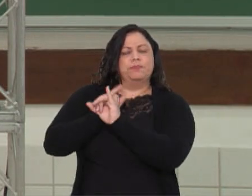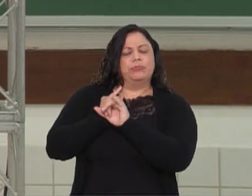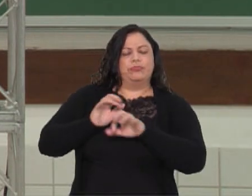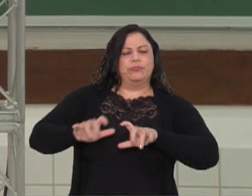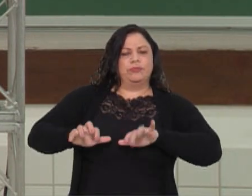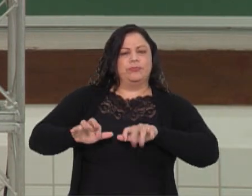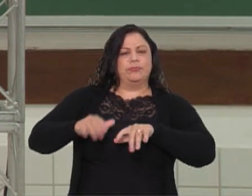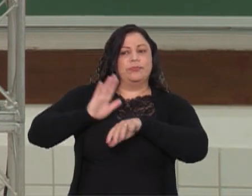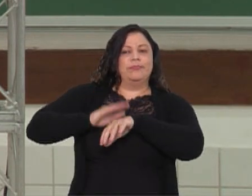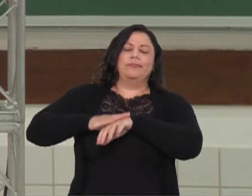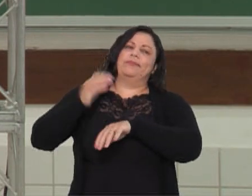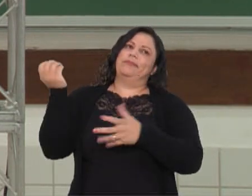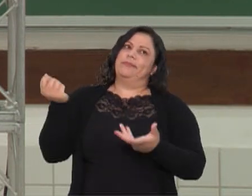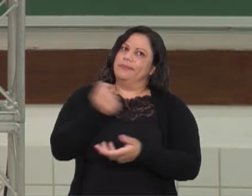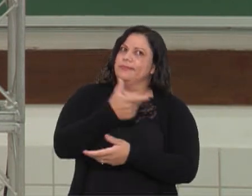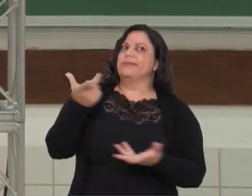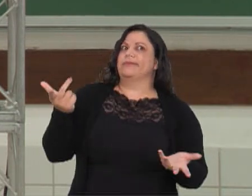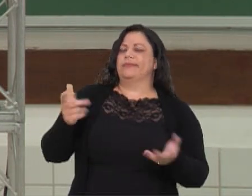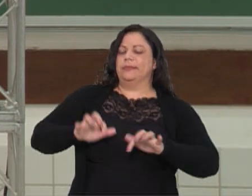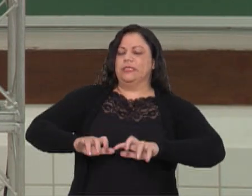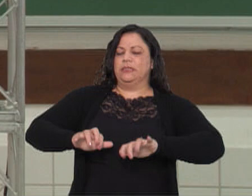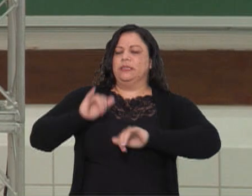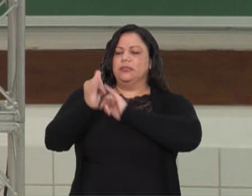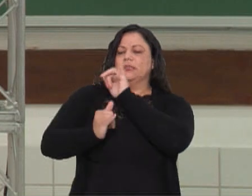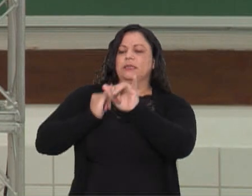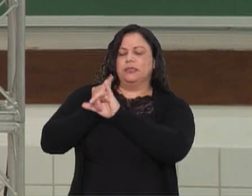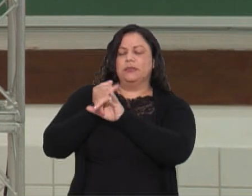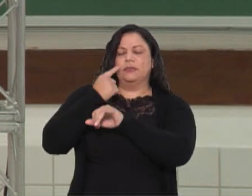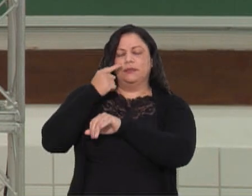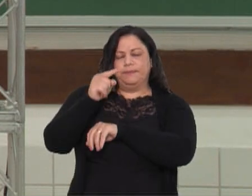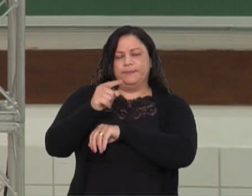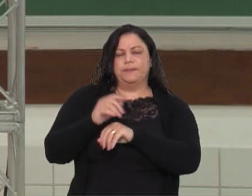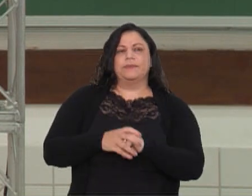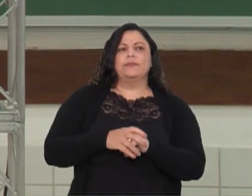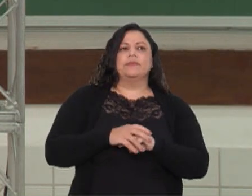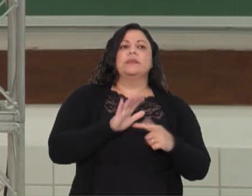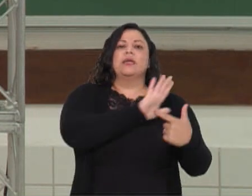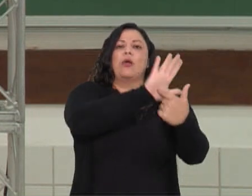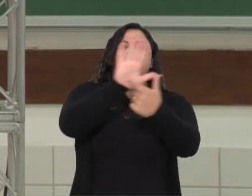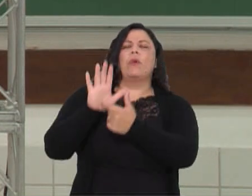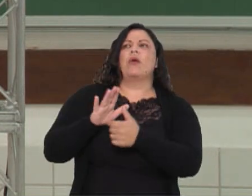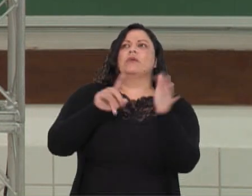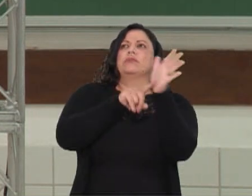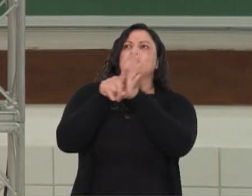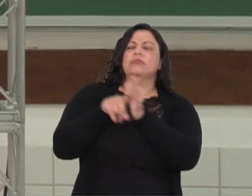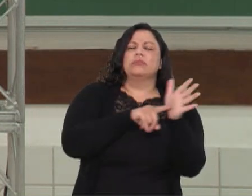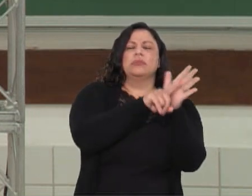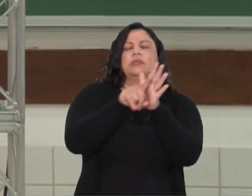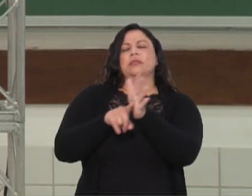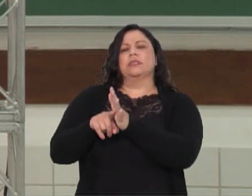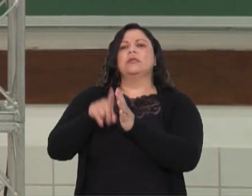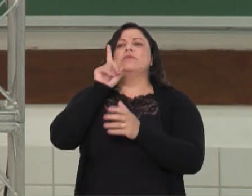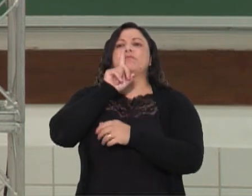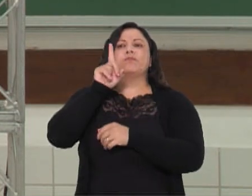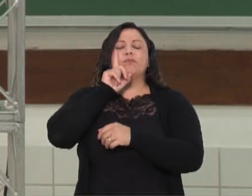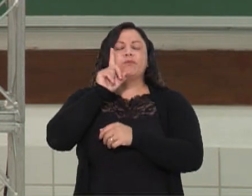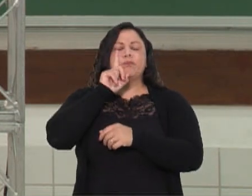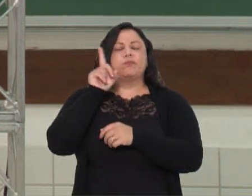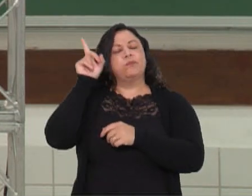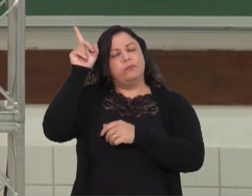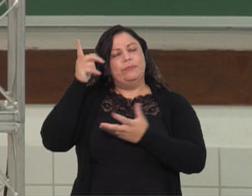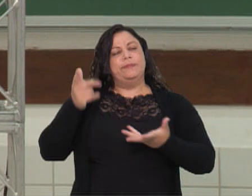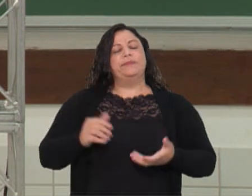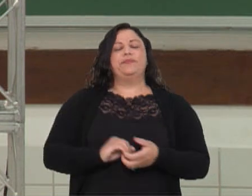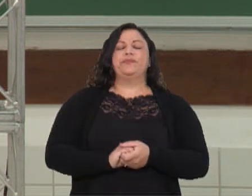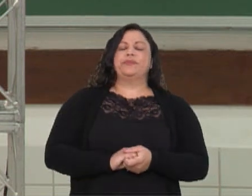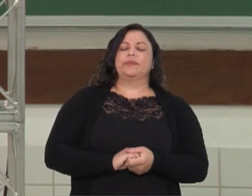bem? E aí o Jairo mostra uma pesquisa que foi feita nos Estados Unidos para